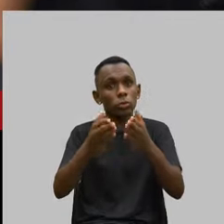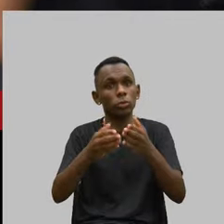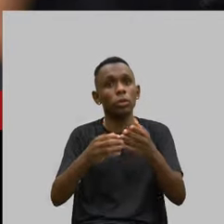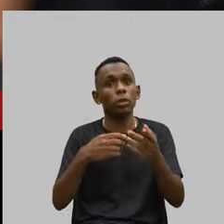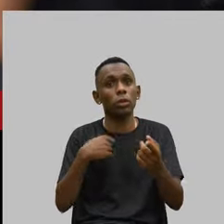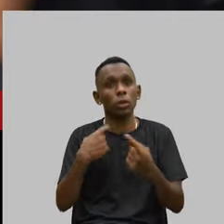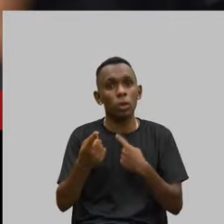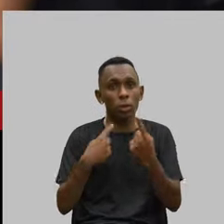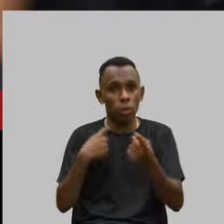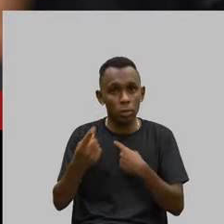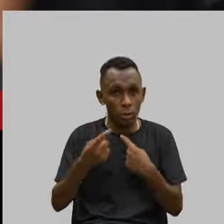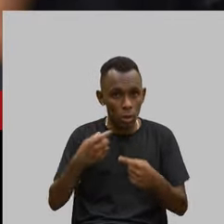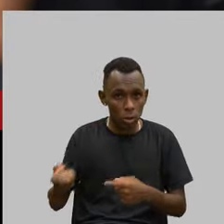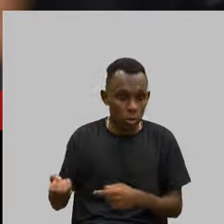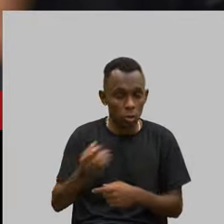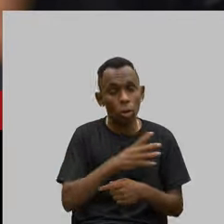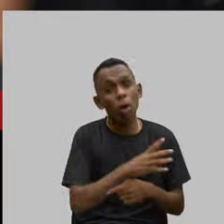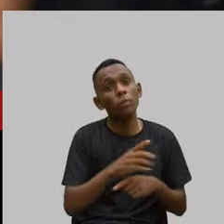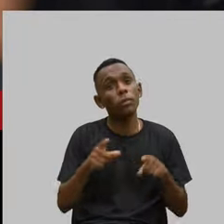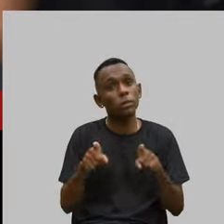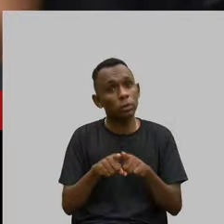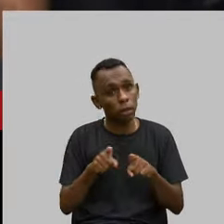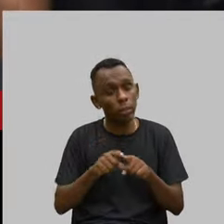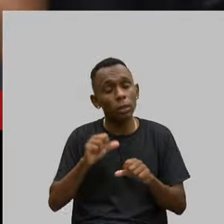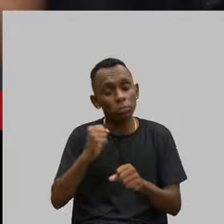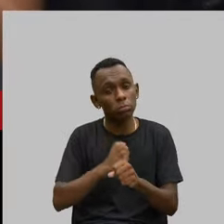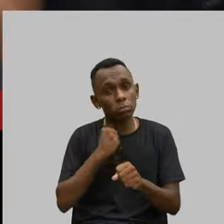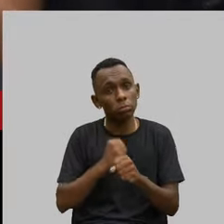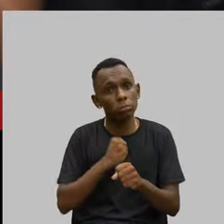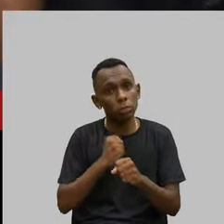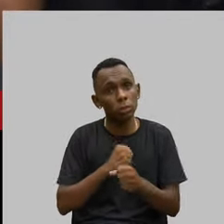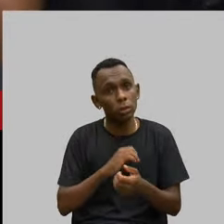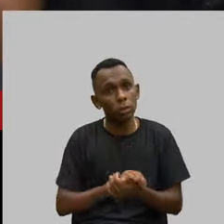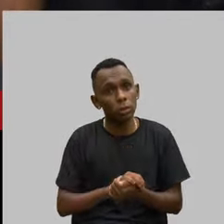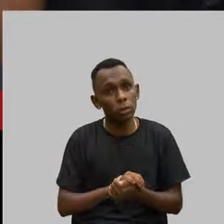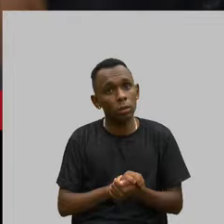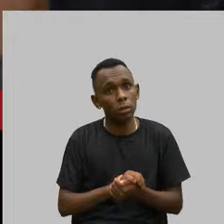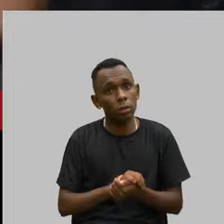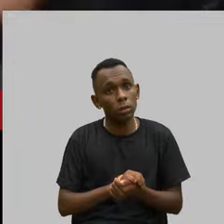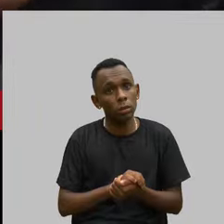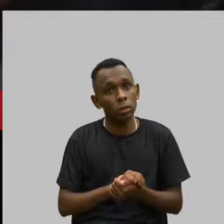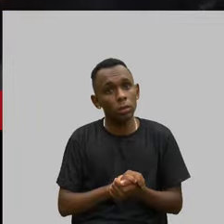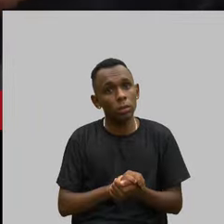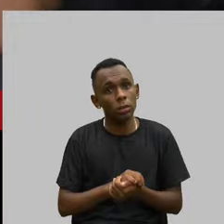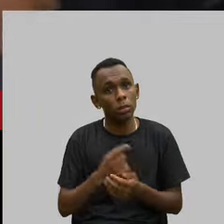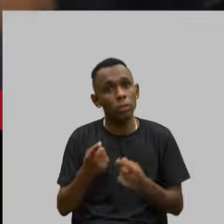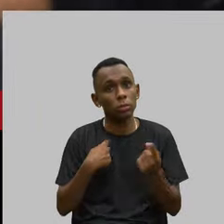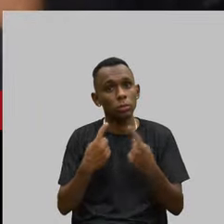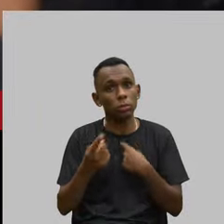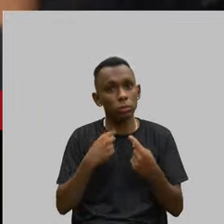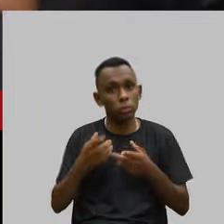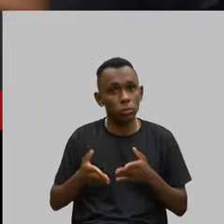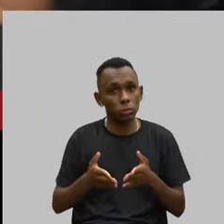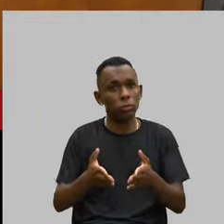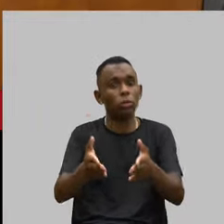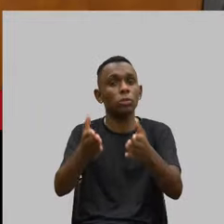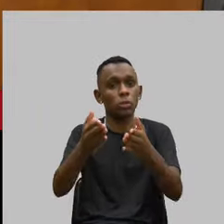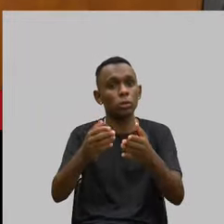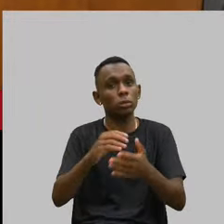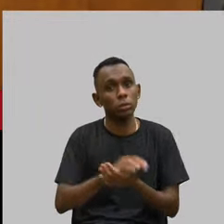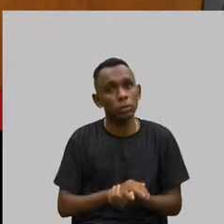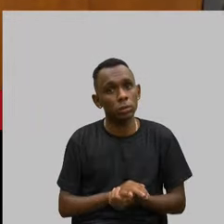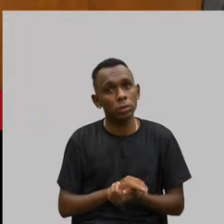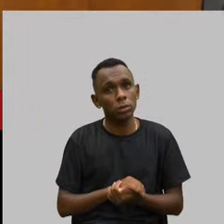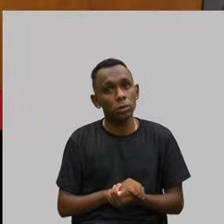pontas Varginha que tá em execução como é que é a estrada ampli duplicação de Três Pontas